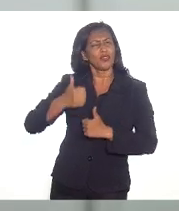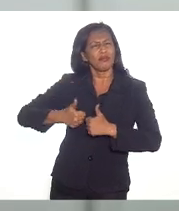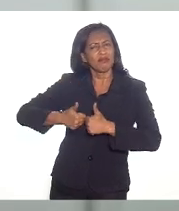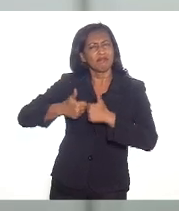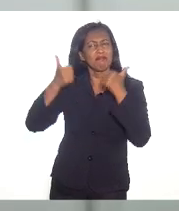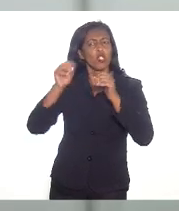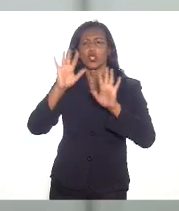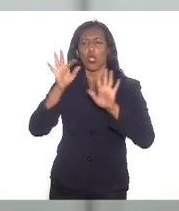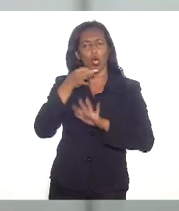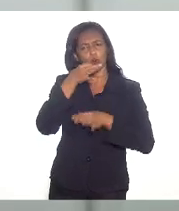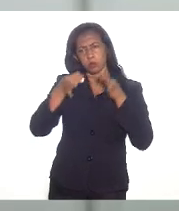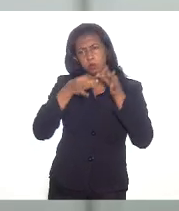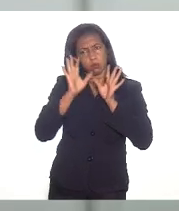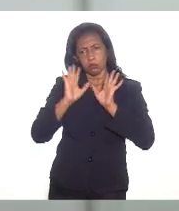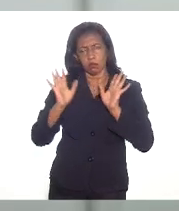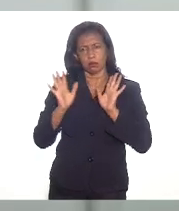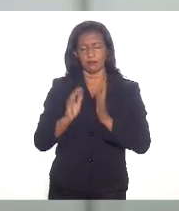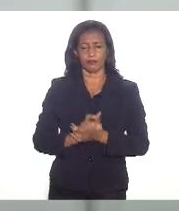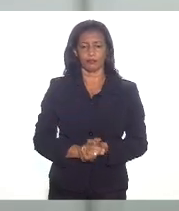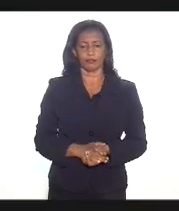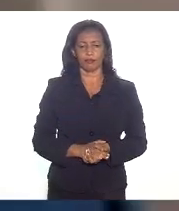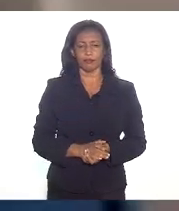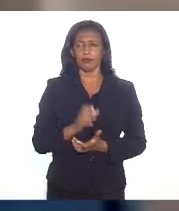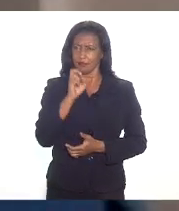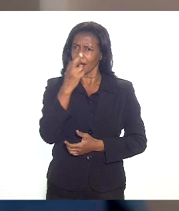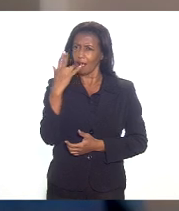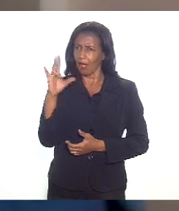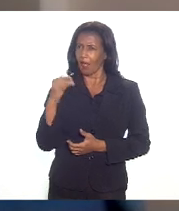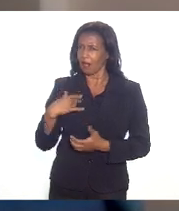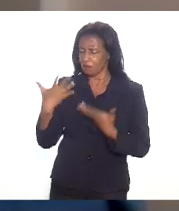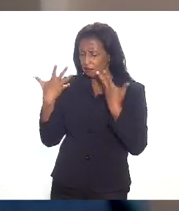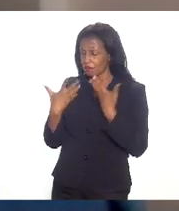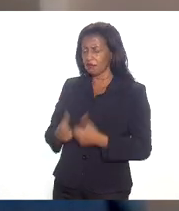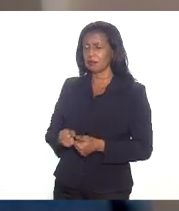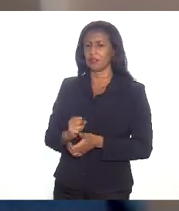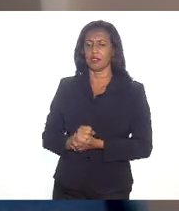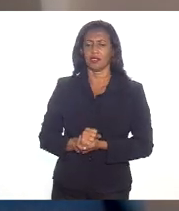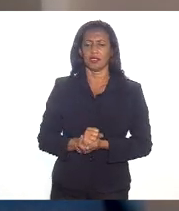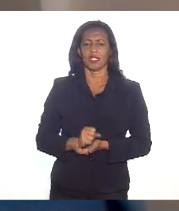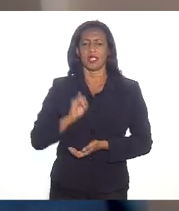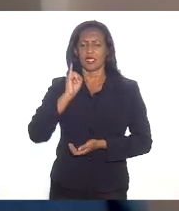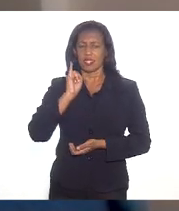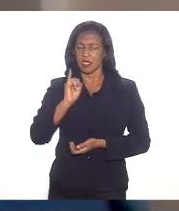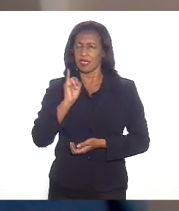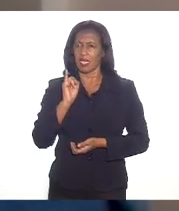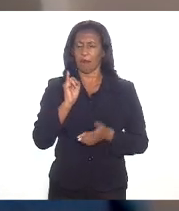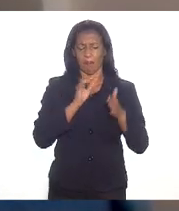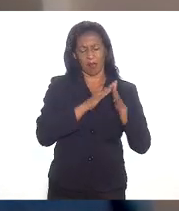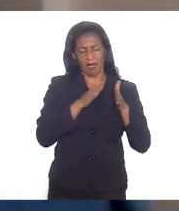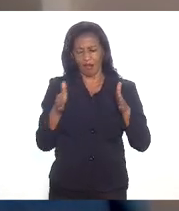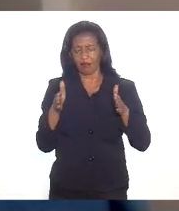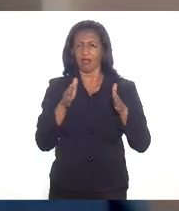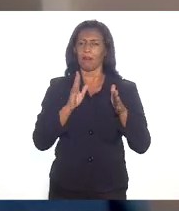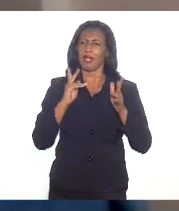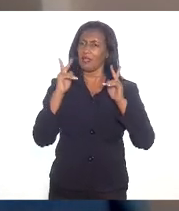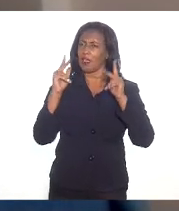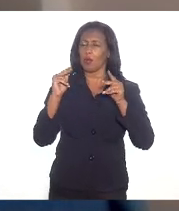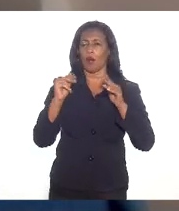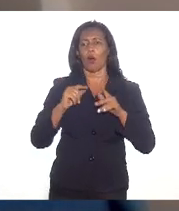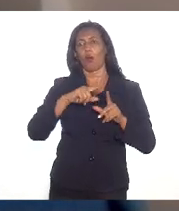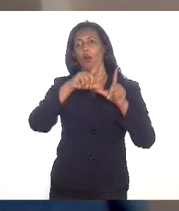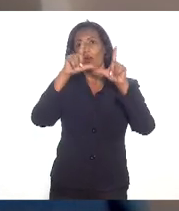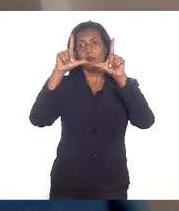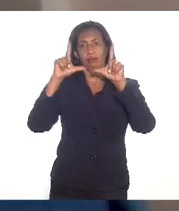como sugestão. Tá bom, não, claro, claro, vamos fazer isso. Se a gente pegar de 80 para cá, dá mais ou menos igual. Vai à tabela seguinte, quer